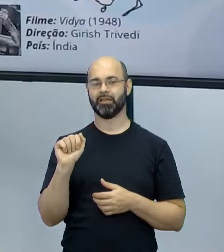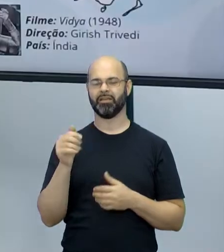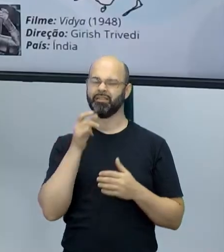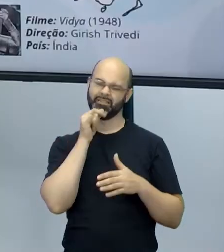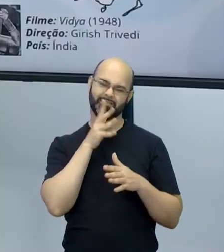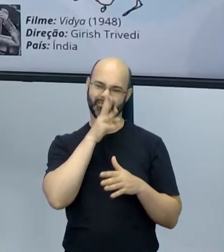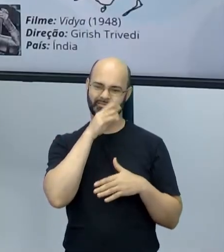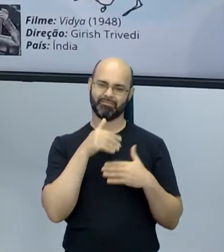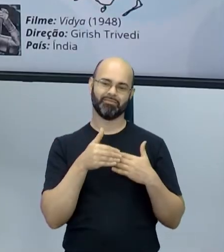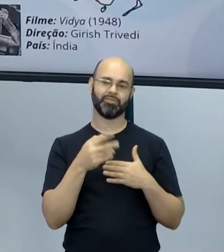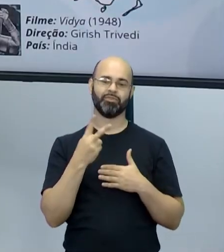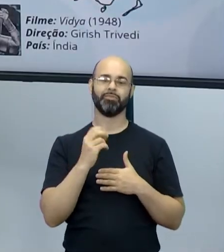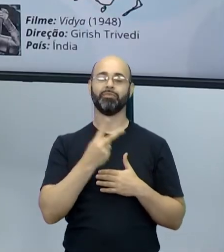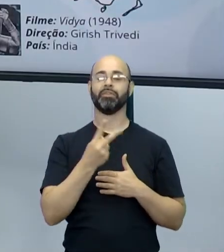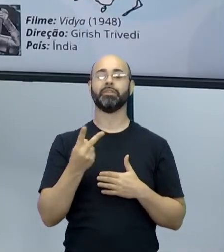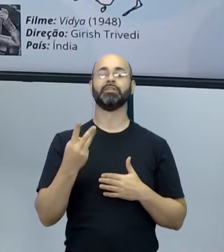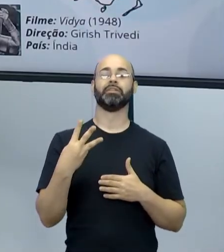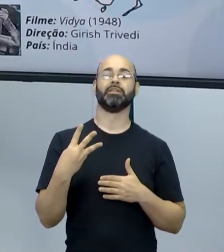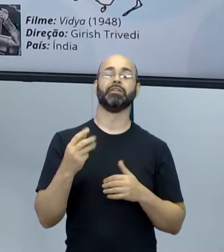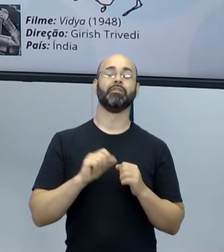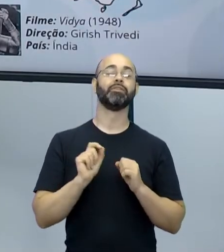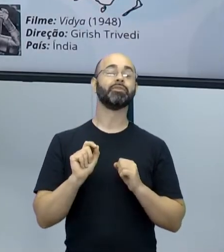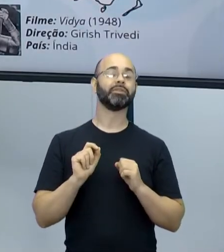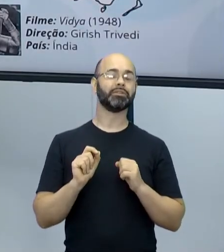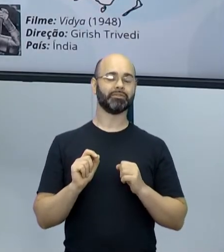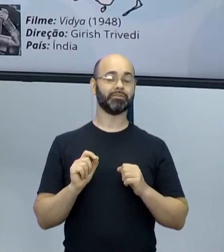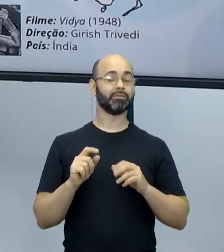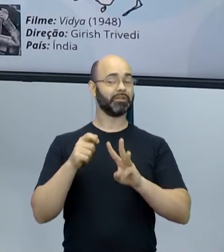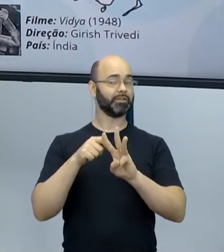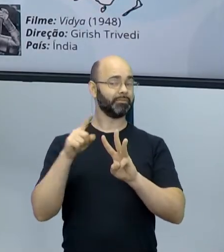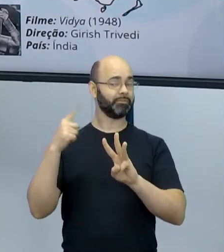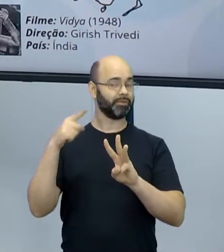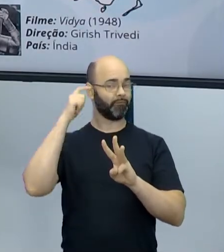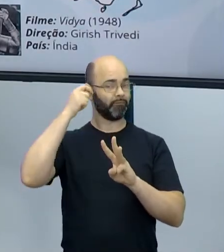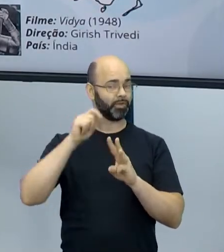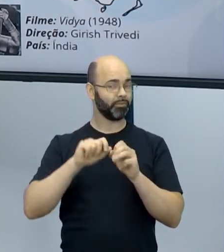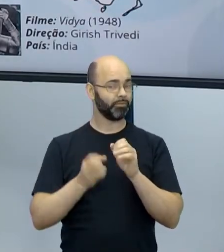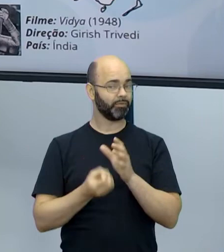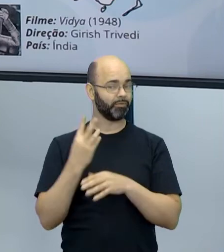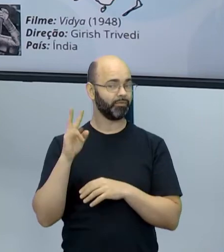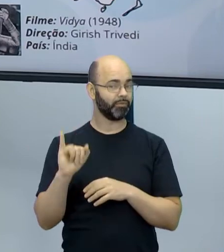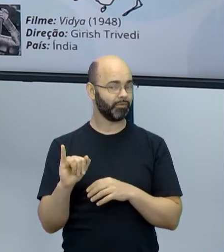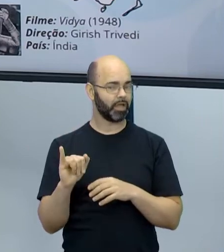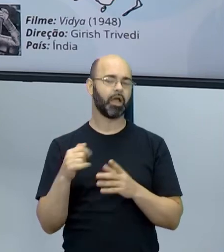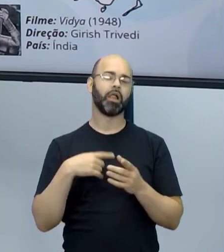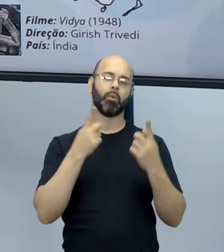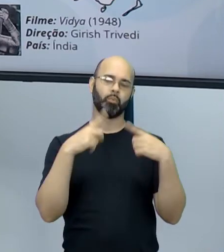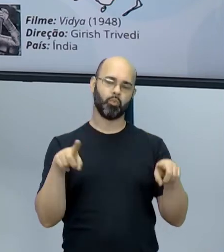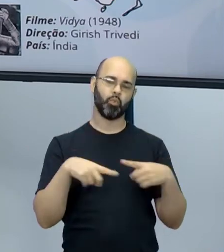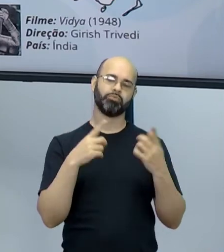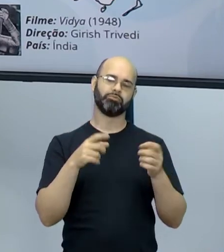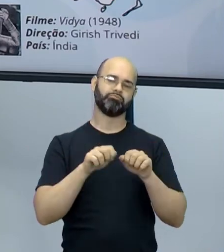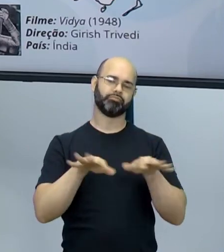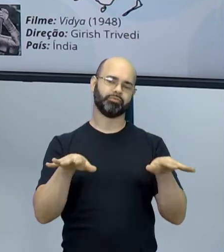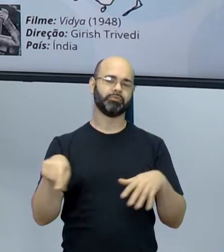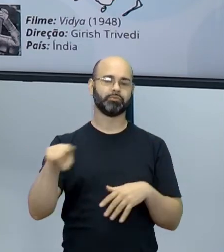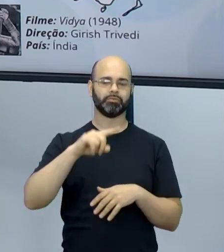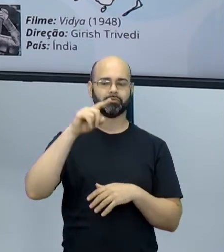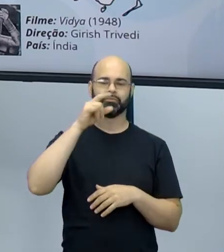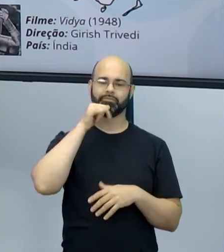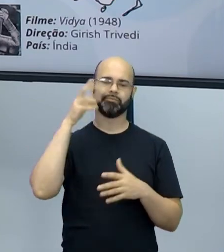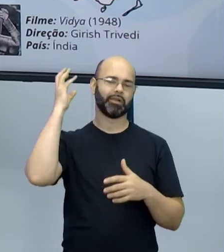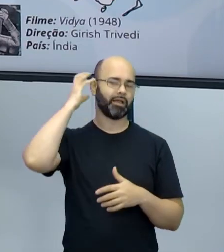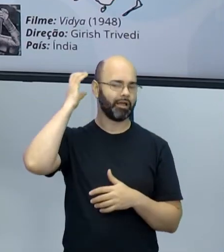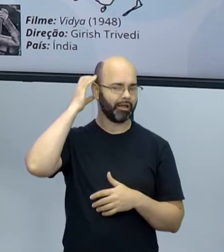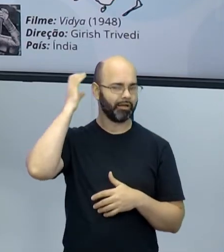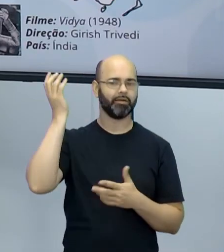2023. Vamos fazer o quê? Daqui a 3 meses vai ter o filme. A gente lança a música. Uma música para tocar nas